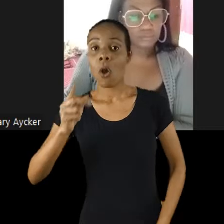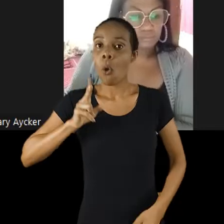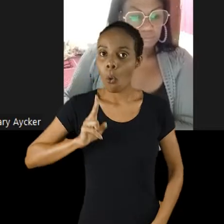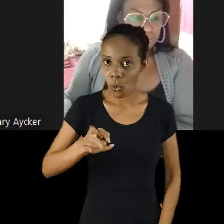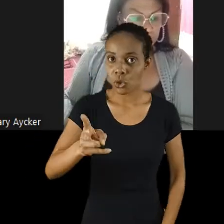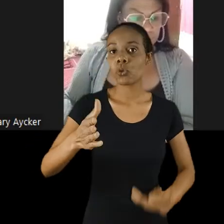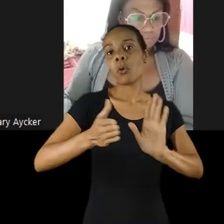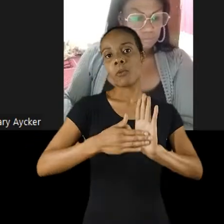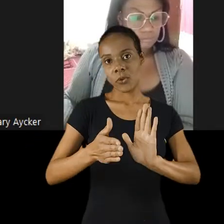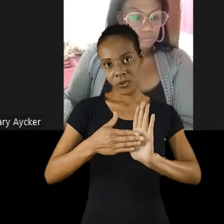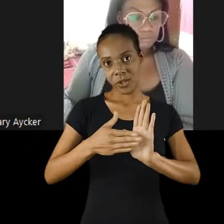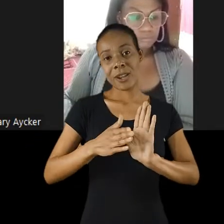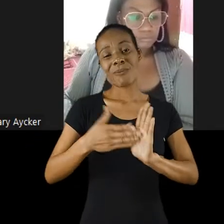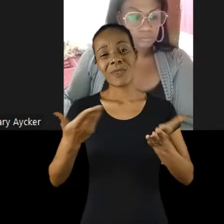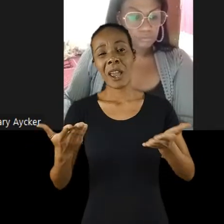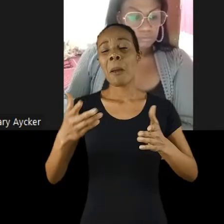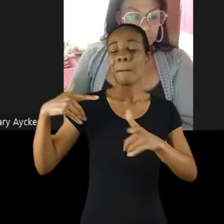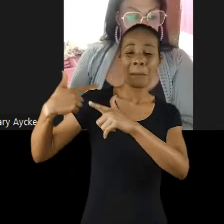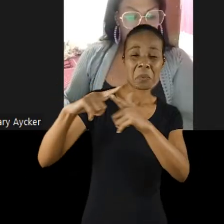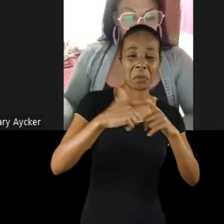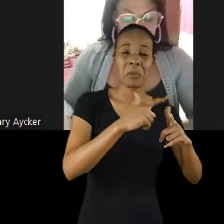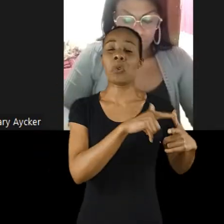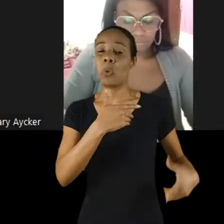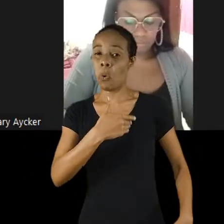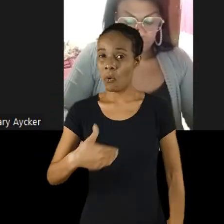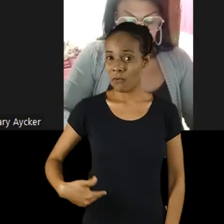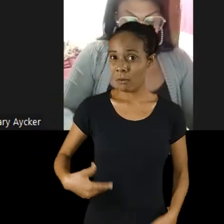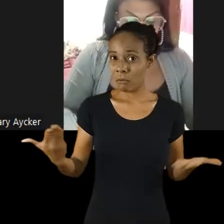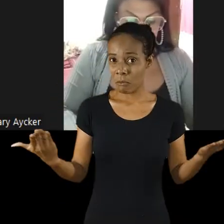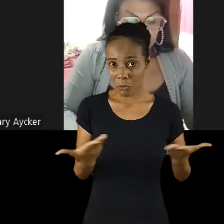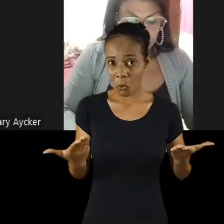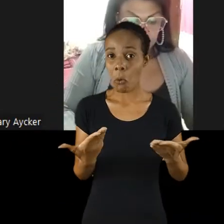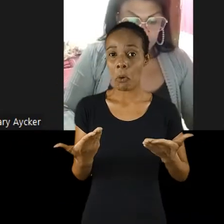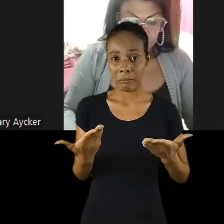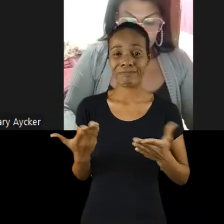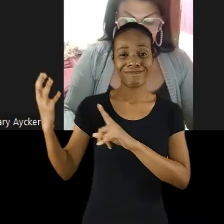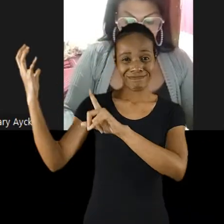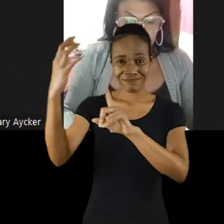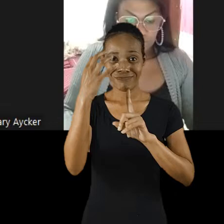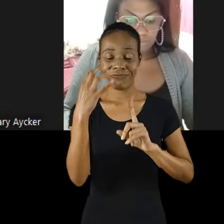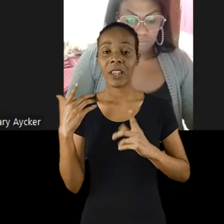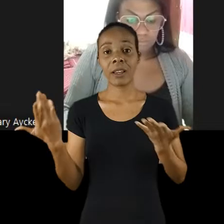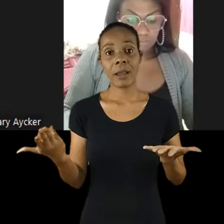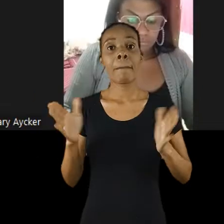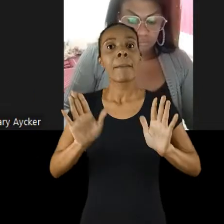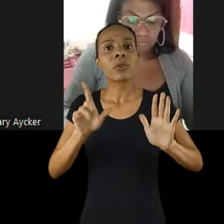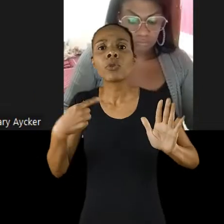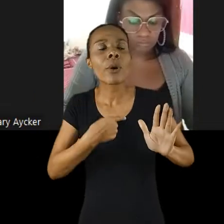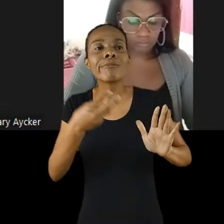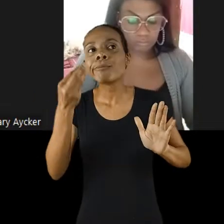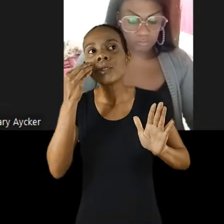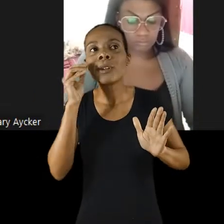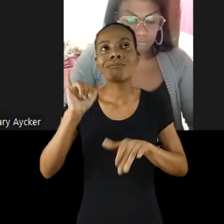pontos negativos que esse desgoverno nos proporcionou, que foi um encontro entre pessoas que a gente jamais poderia... Jamais não,